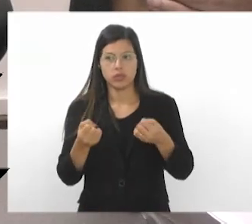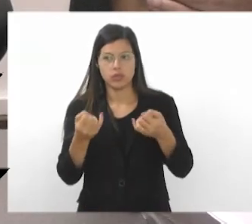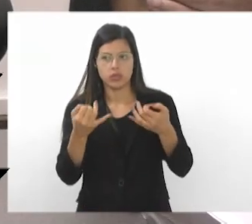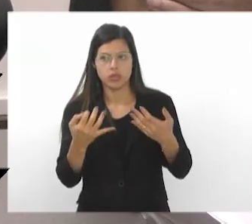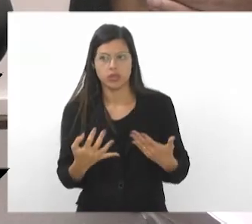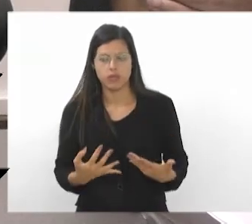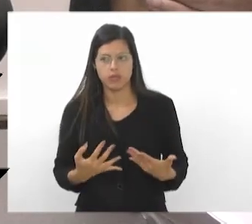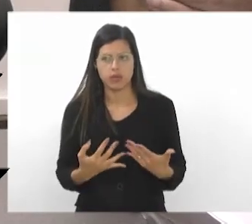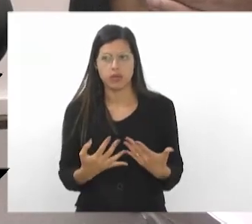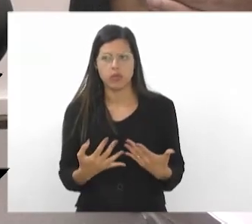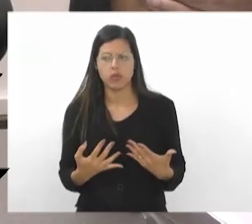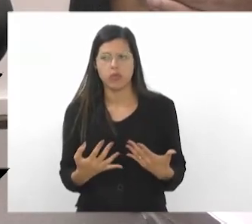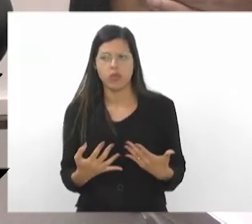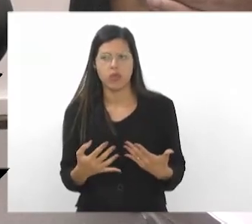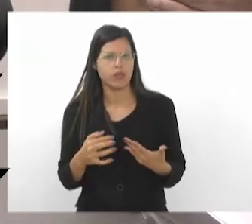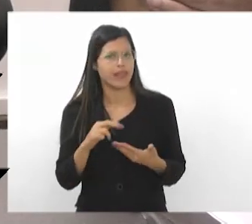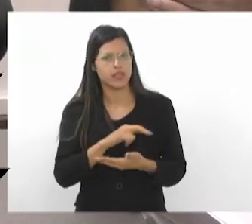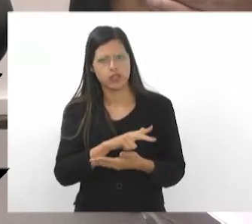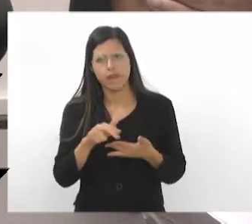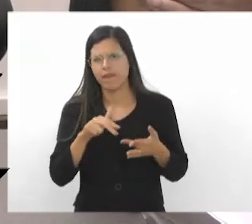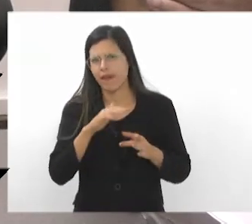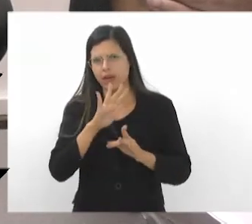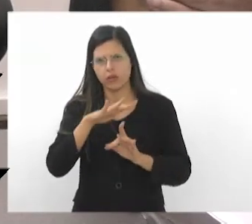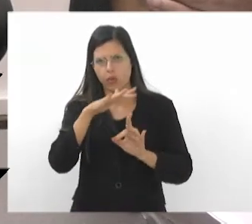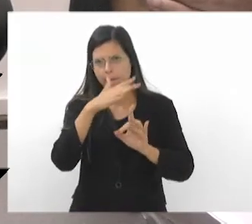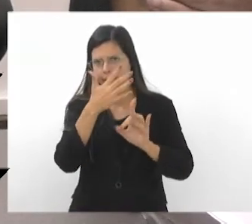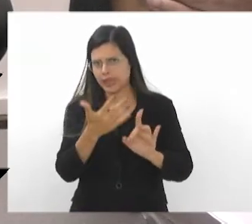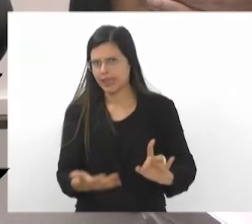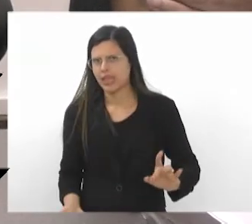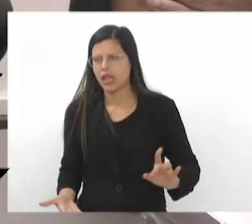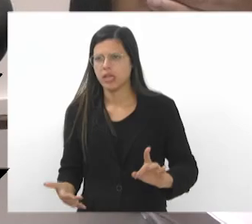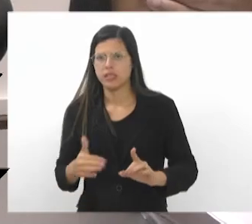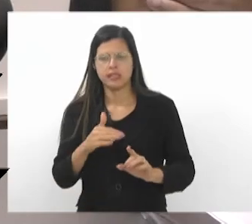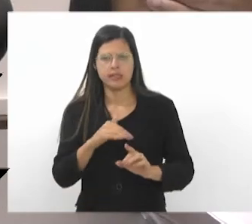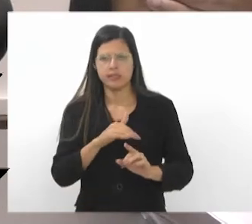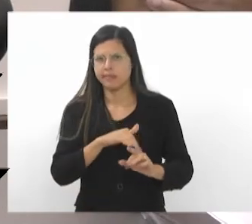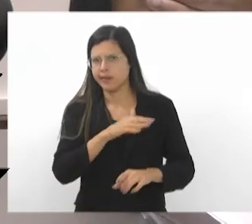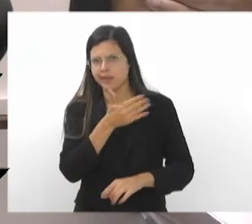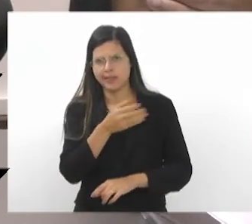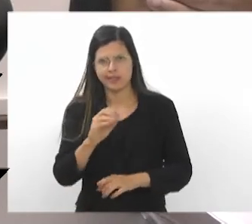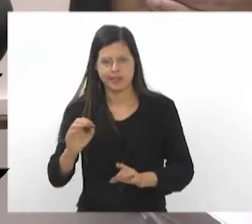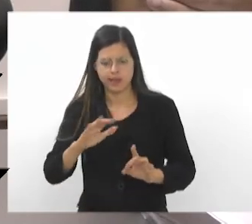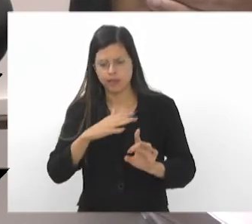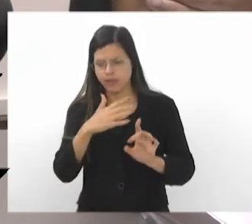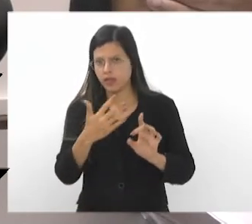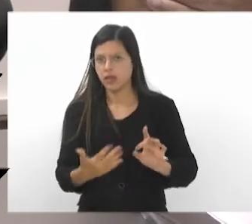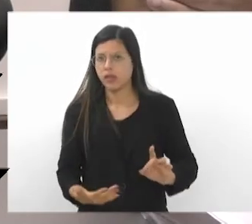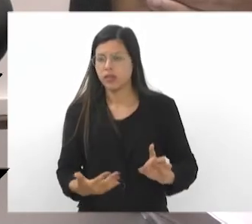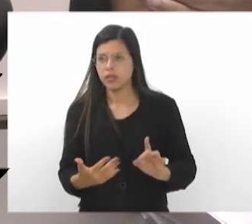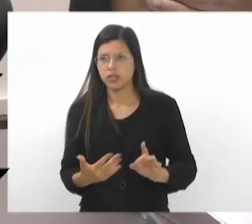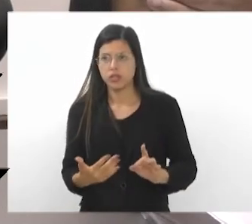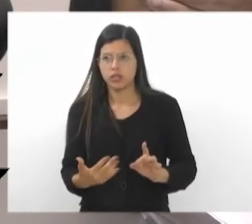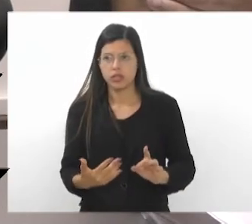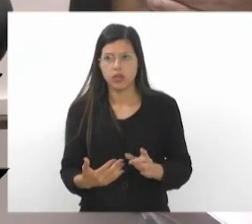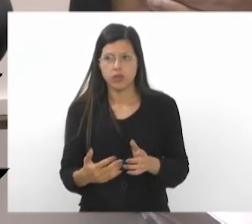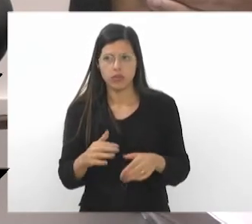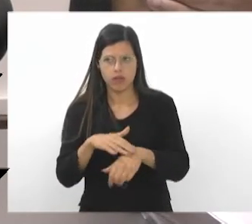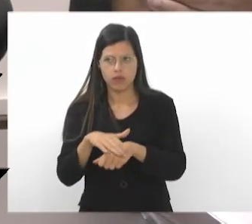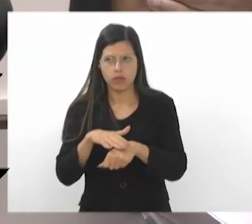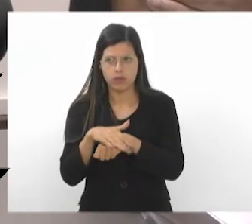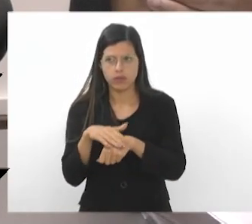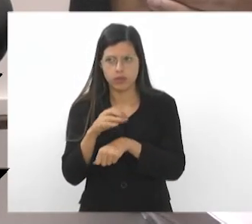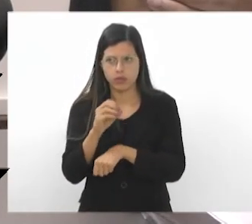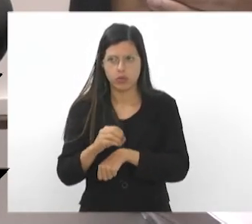das centenas de homenagens, etc., eu queria uma ponderação, por acaso eu estava falando antes da vossa chegada aqui com o